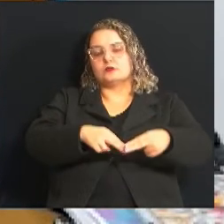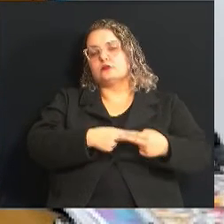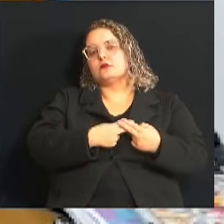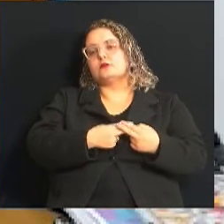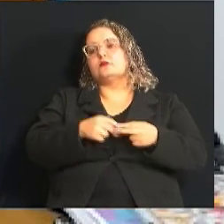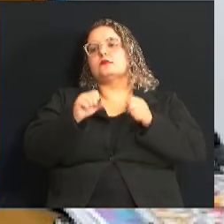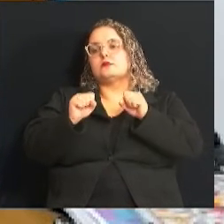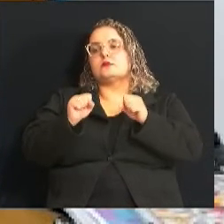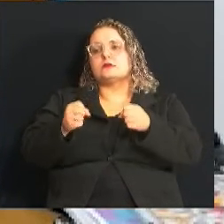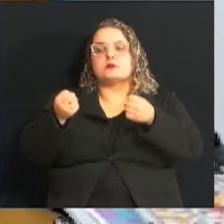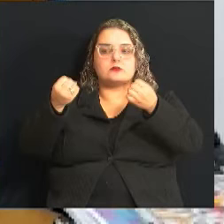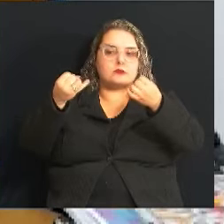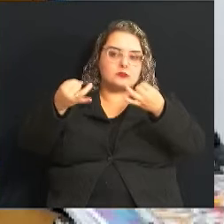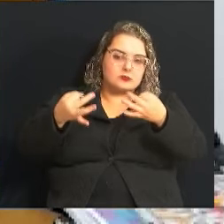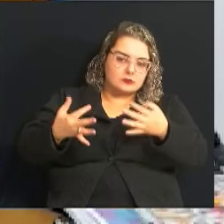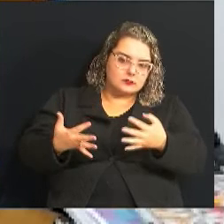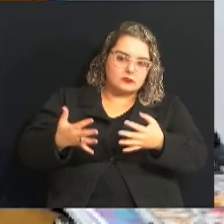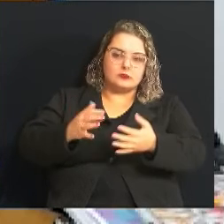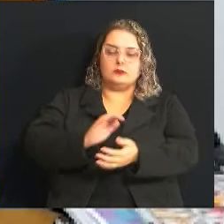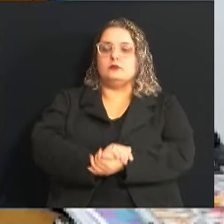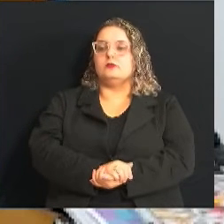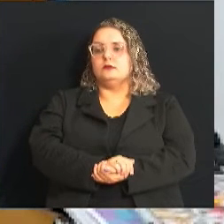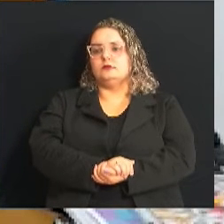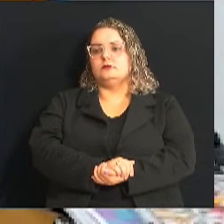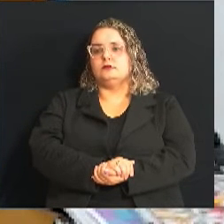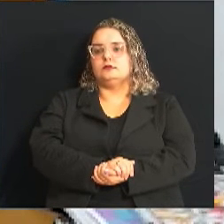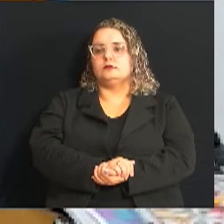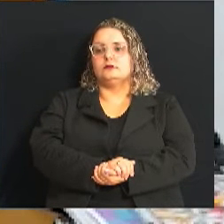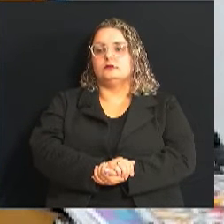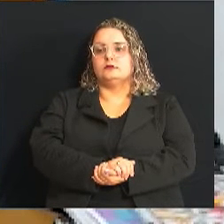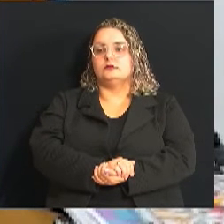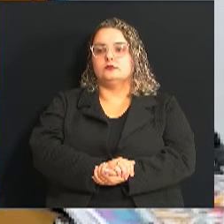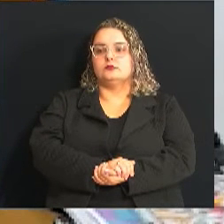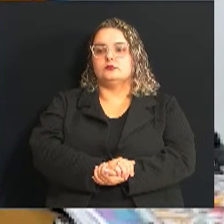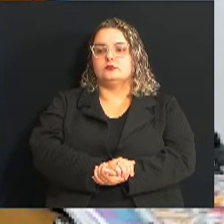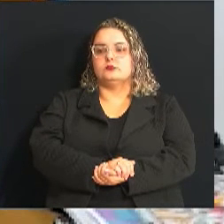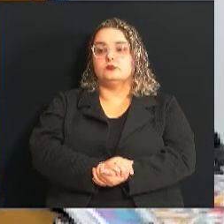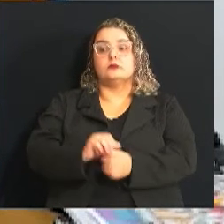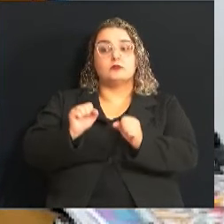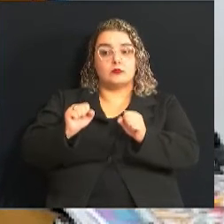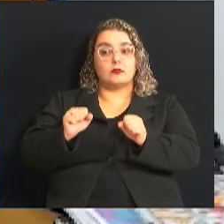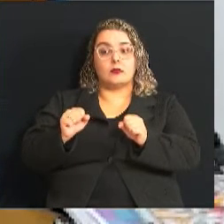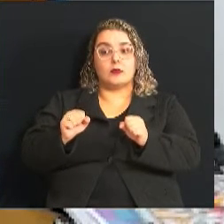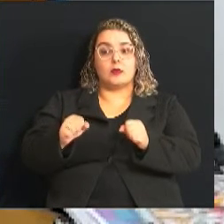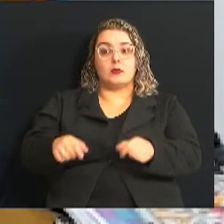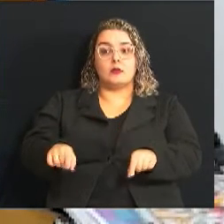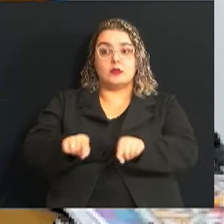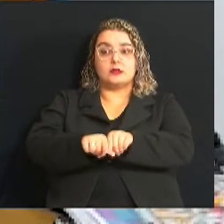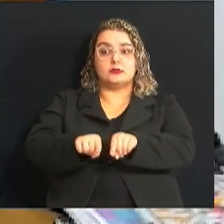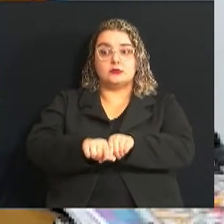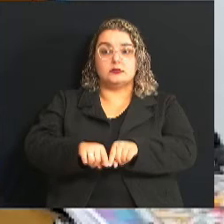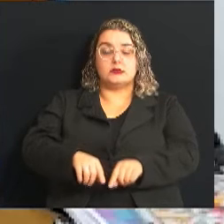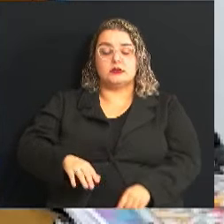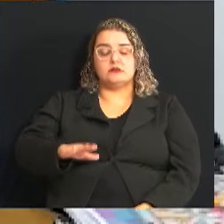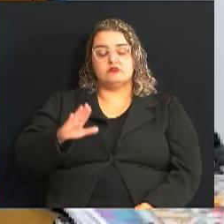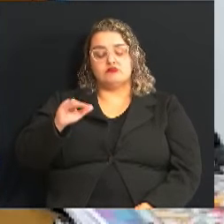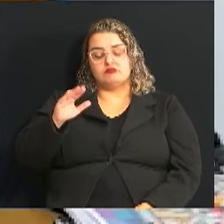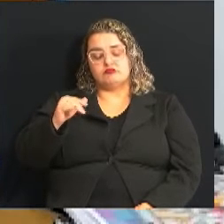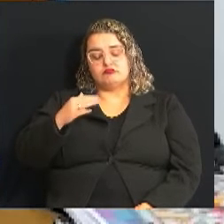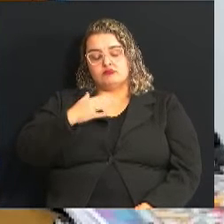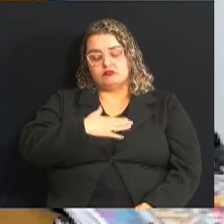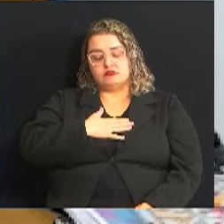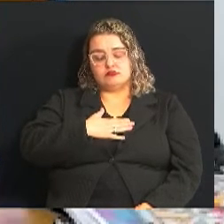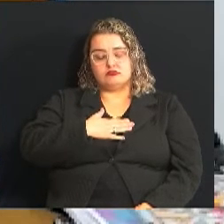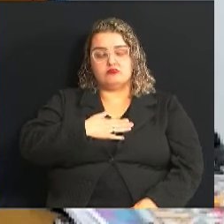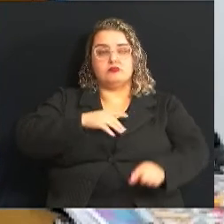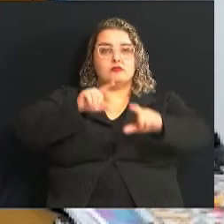uma orientação com relação a isso, e que elas possam se despedir de alguma maneira, né, fazer um mural, ou